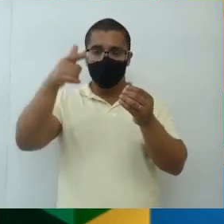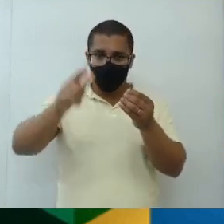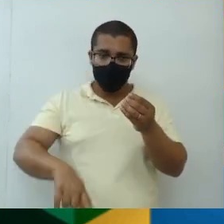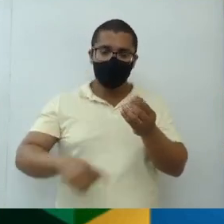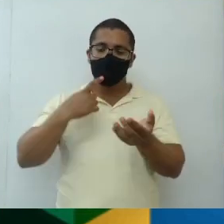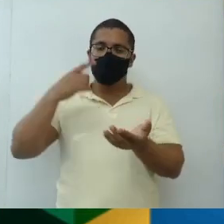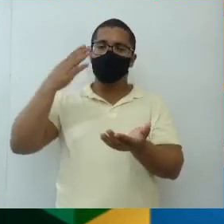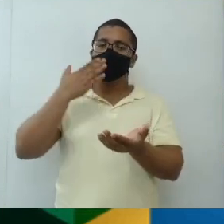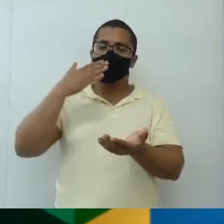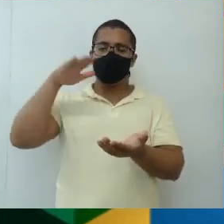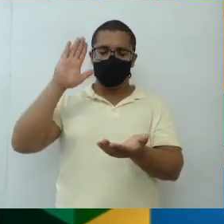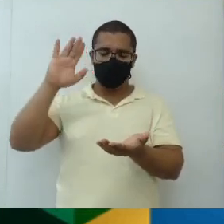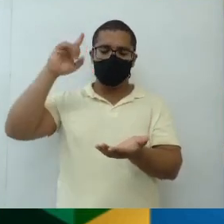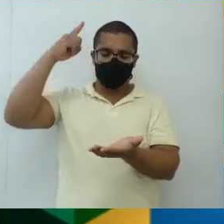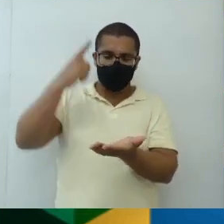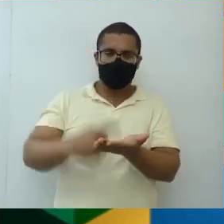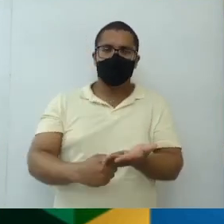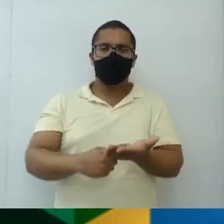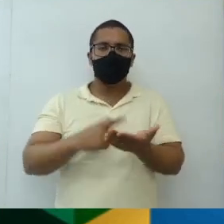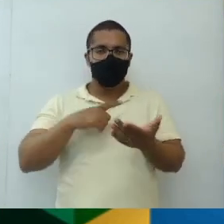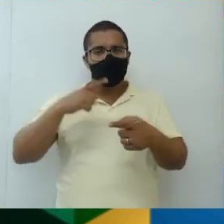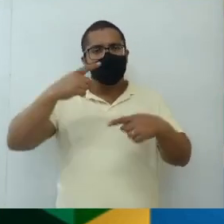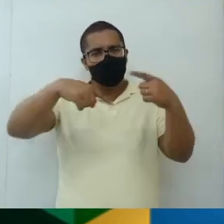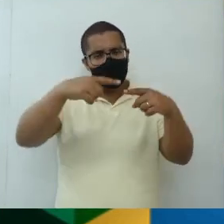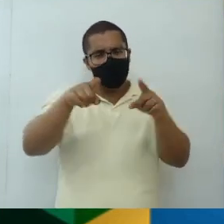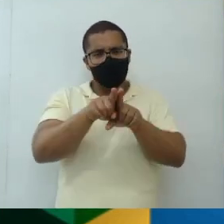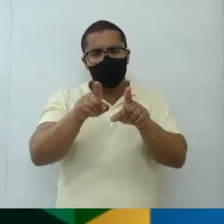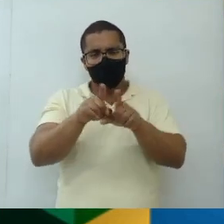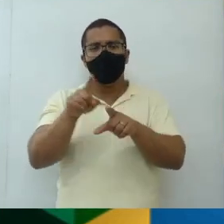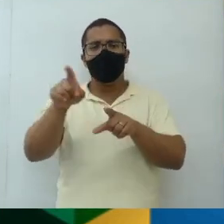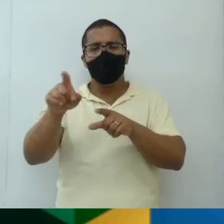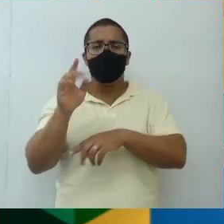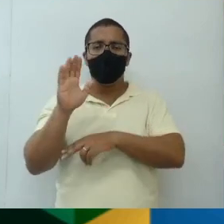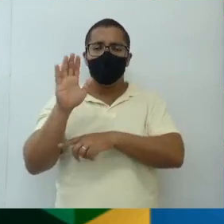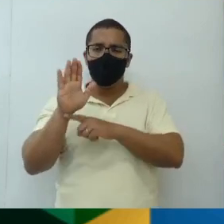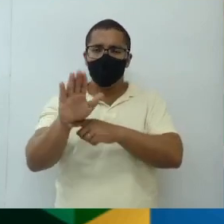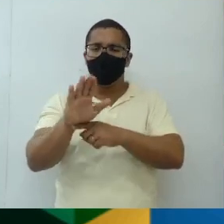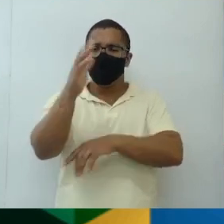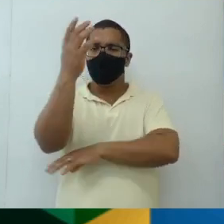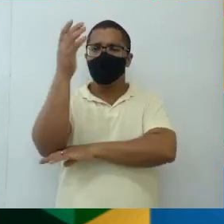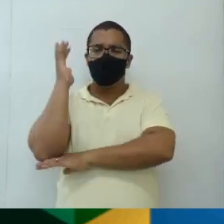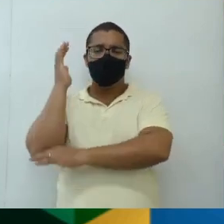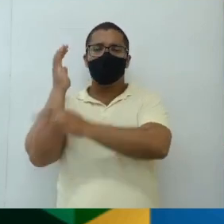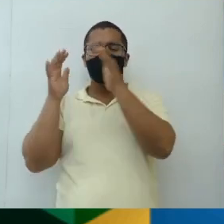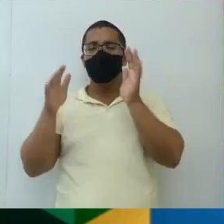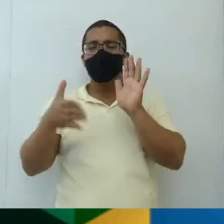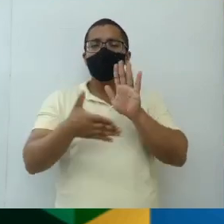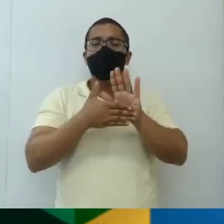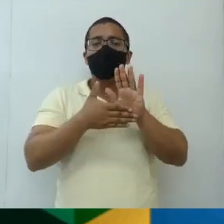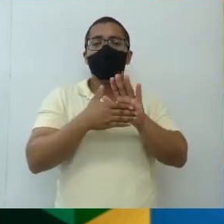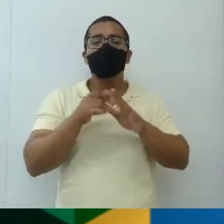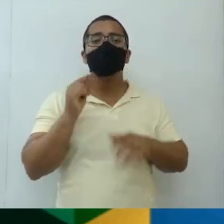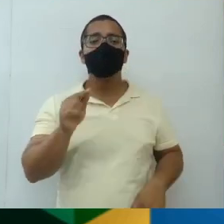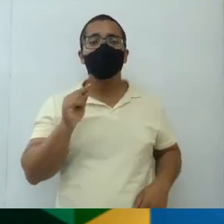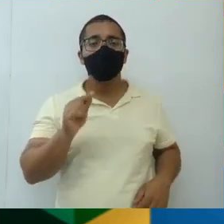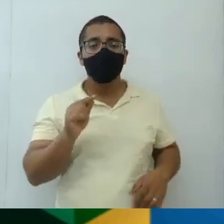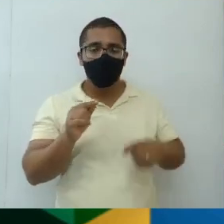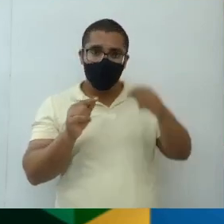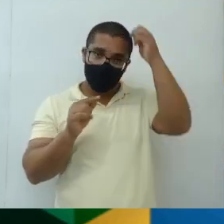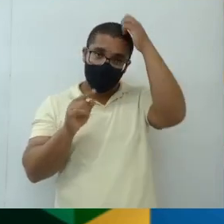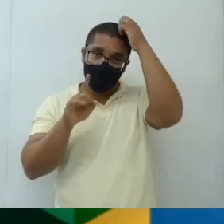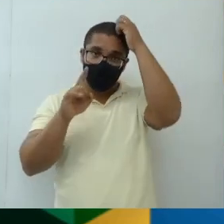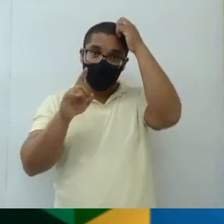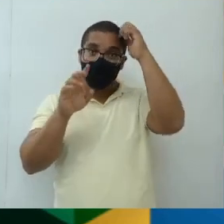político com o desenvolvimento sustentável que apresenta como uma de suas propostas então ele quer